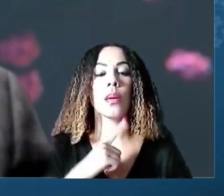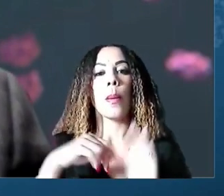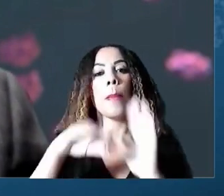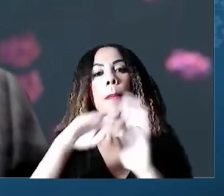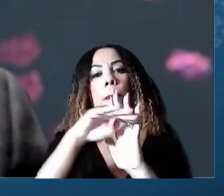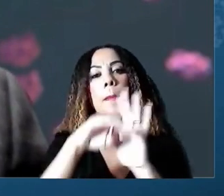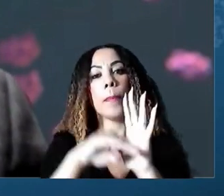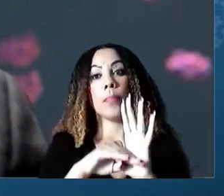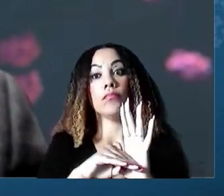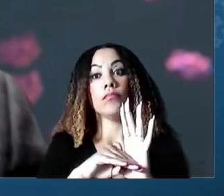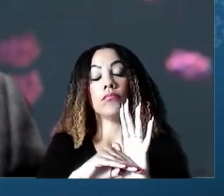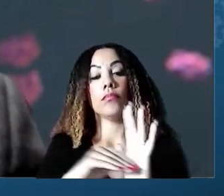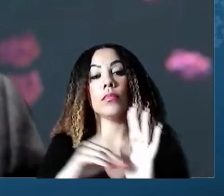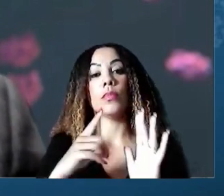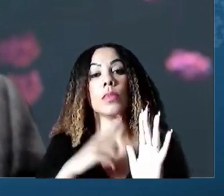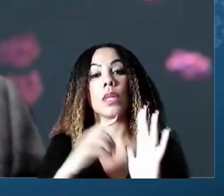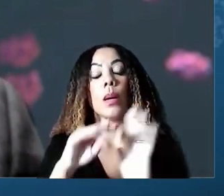muito